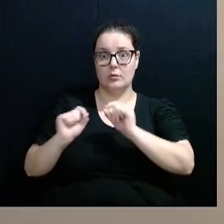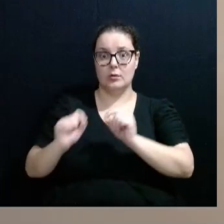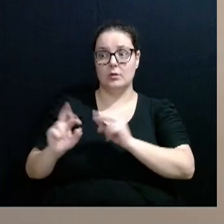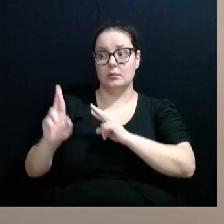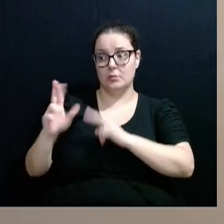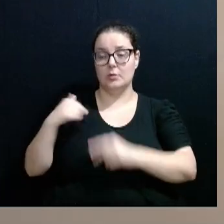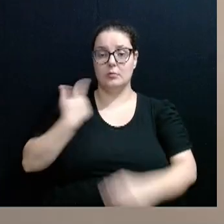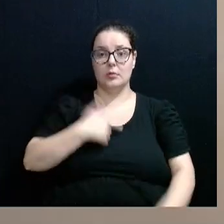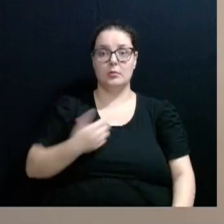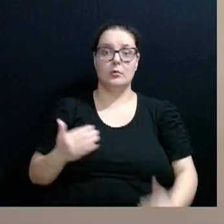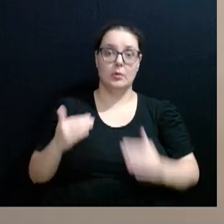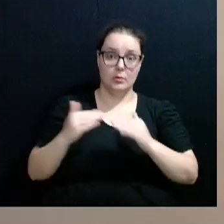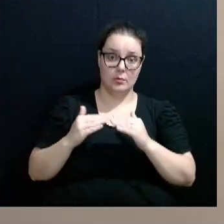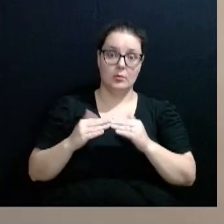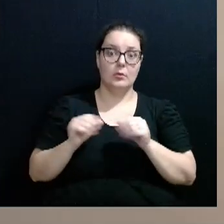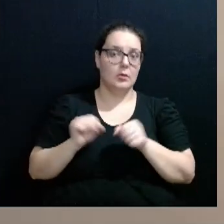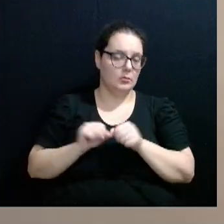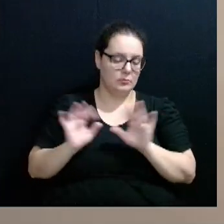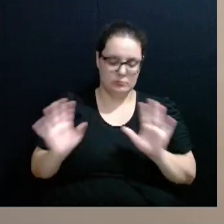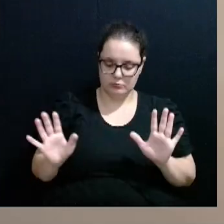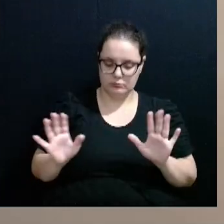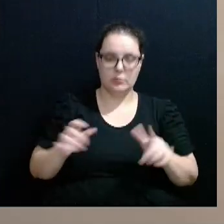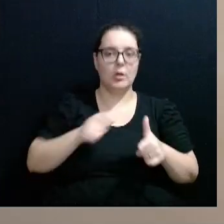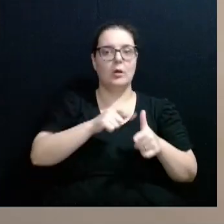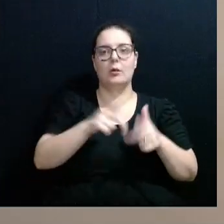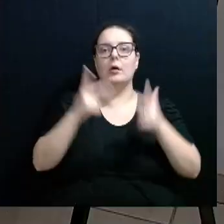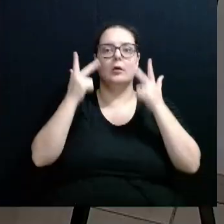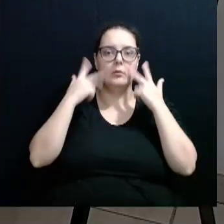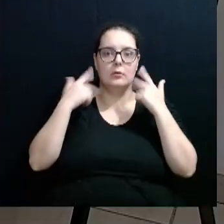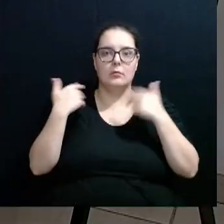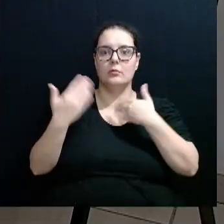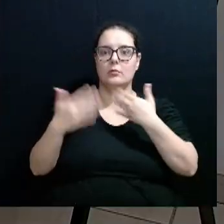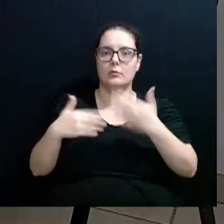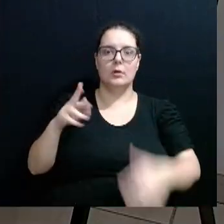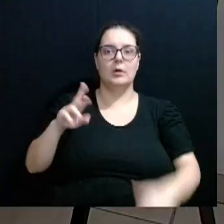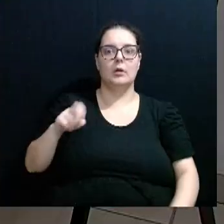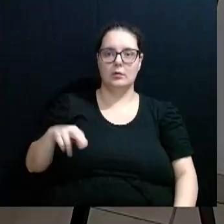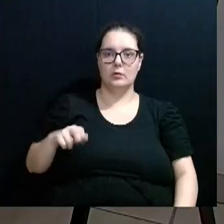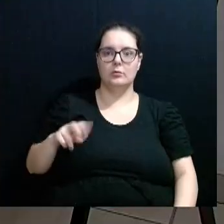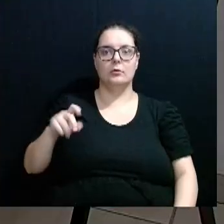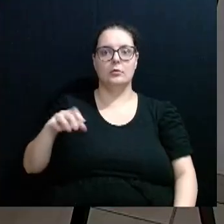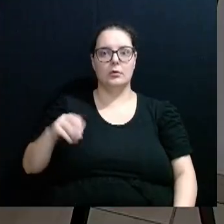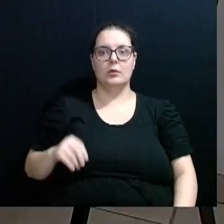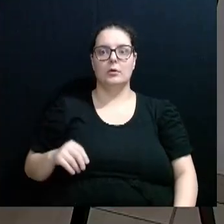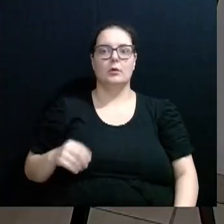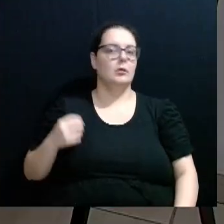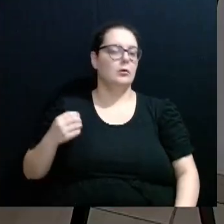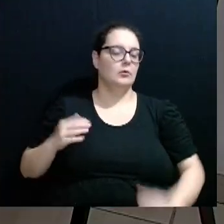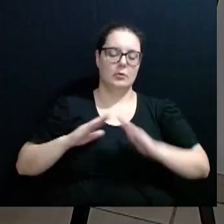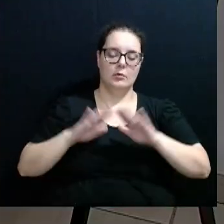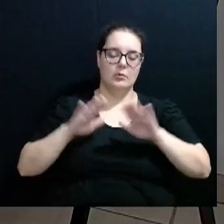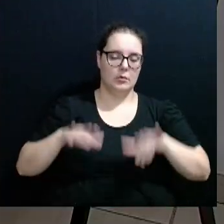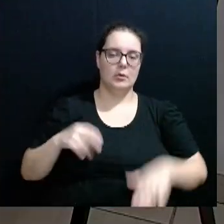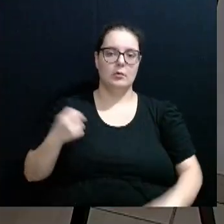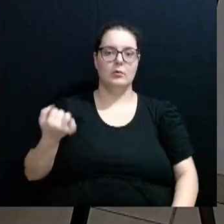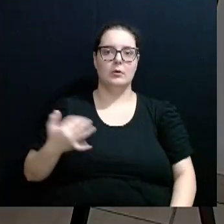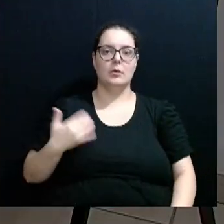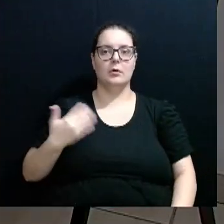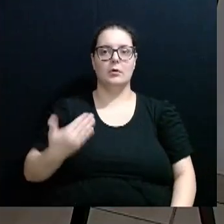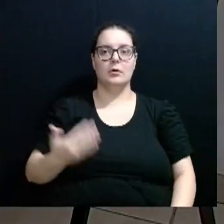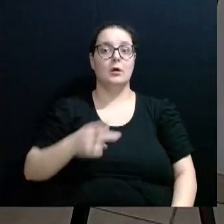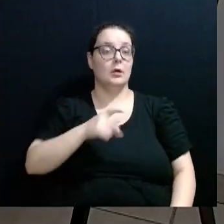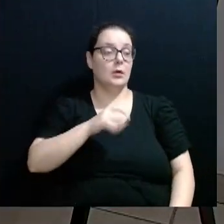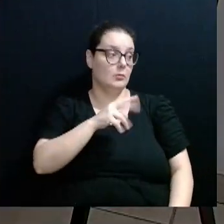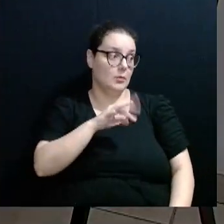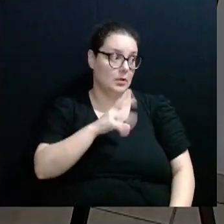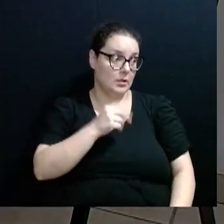combinado sendo feito, é um aluguel normal. Vai renovando e elas podem ficar quanto elas quiserem. E aí a Patrícia falou que tem algumas coisas,